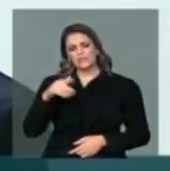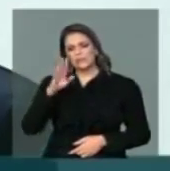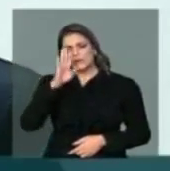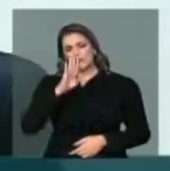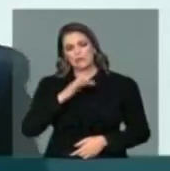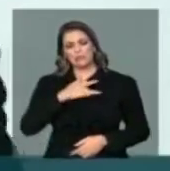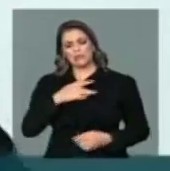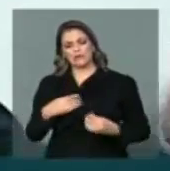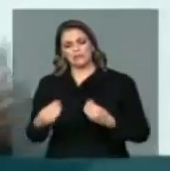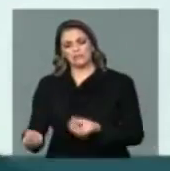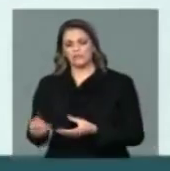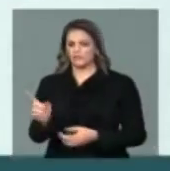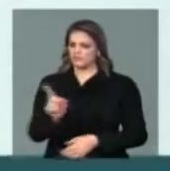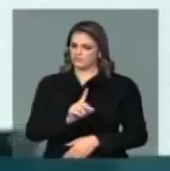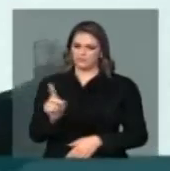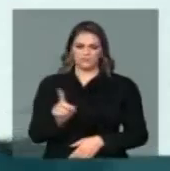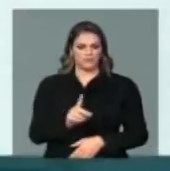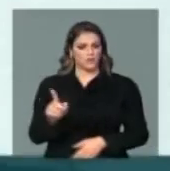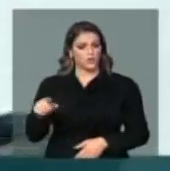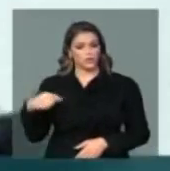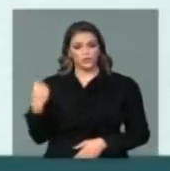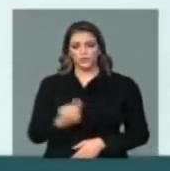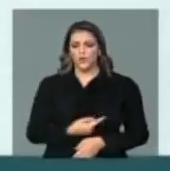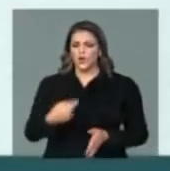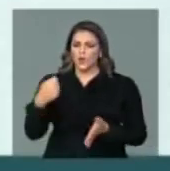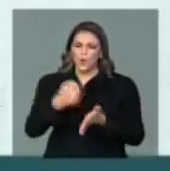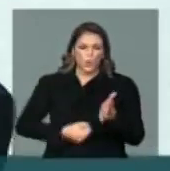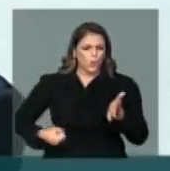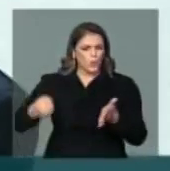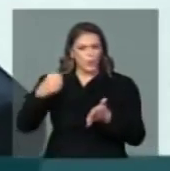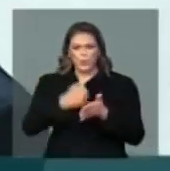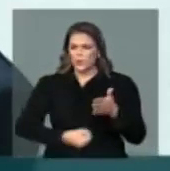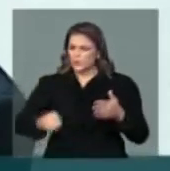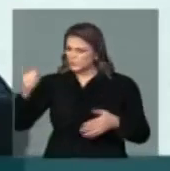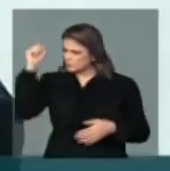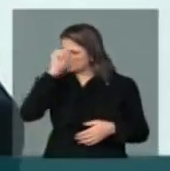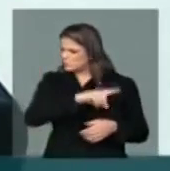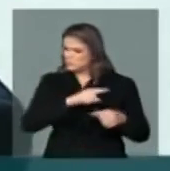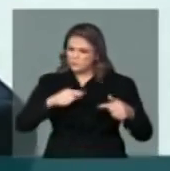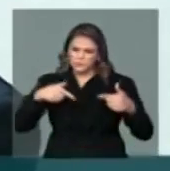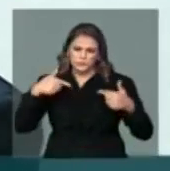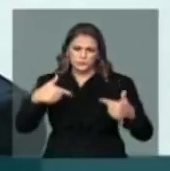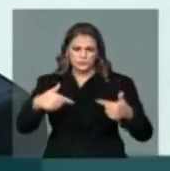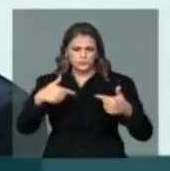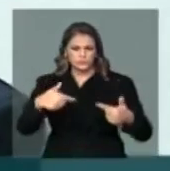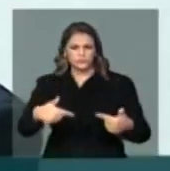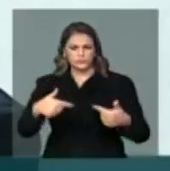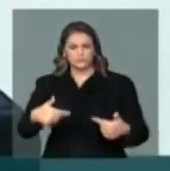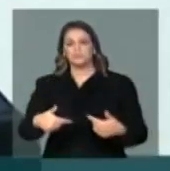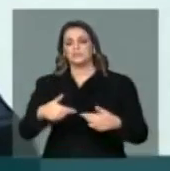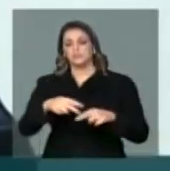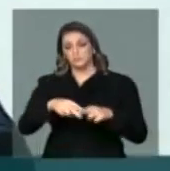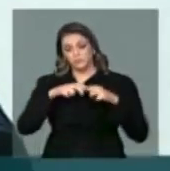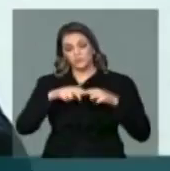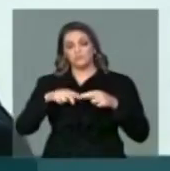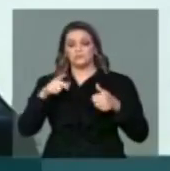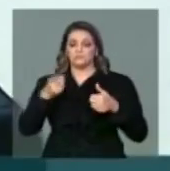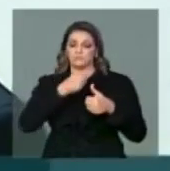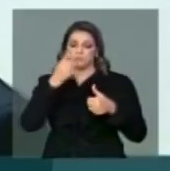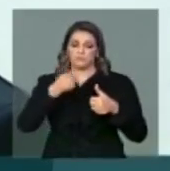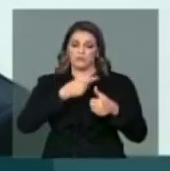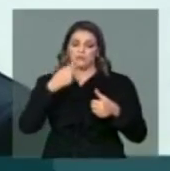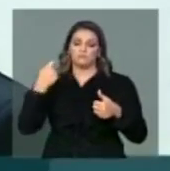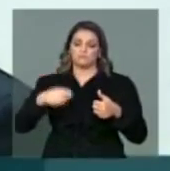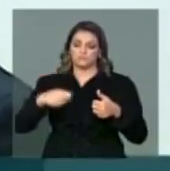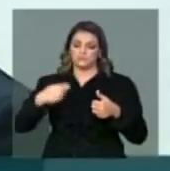dessa história política do Brasil, estabelecemos como parte da luta e da afirmação do nosso povo. Portanto, este é um primeiro entendimento que